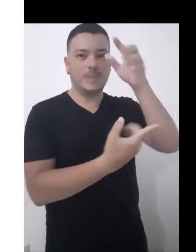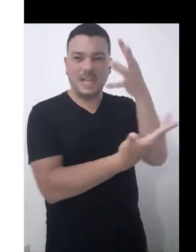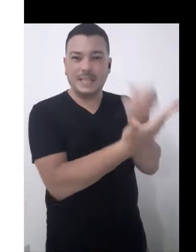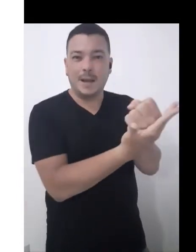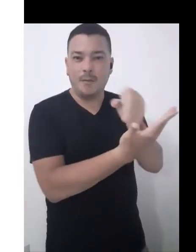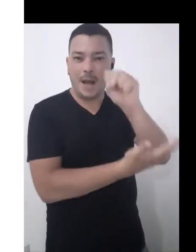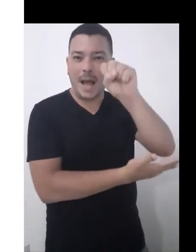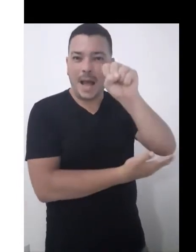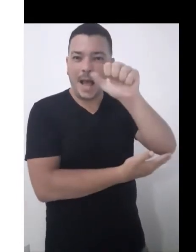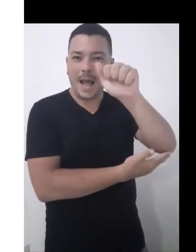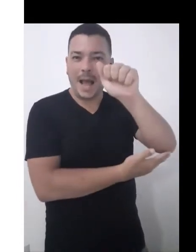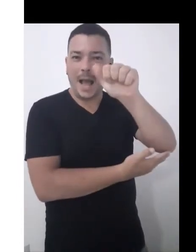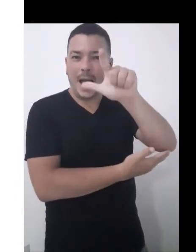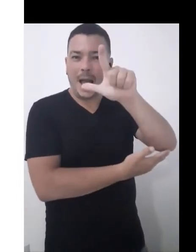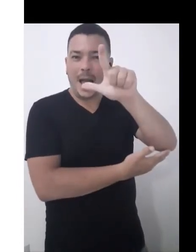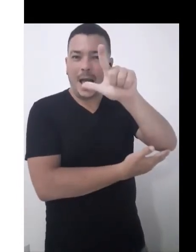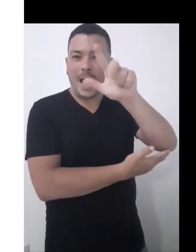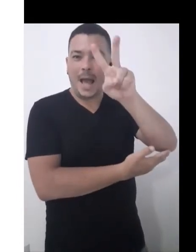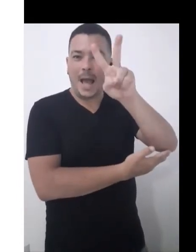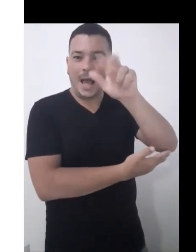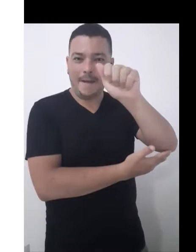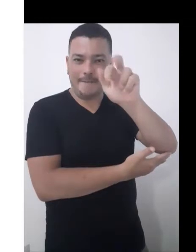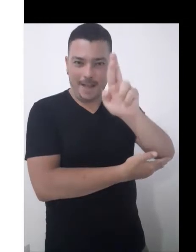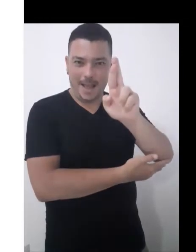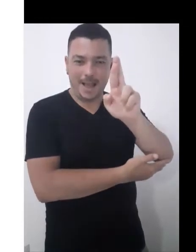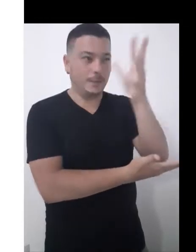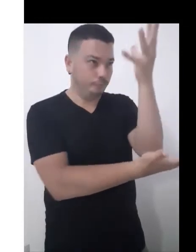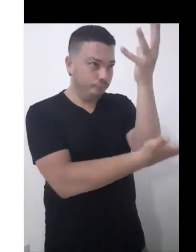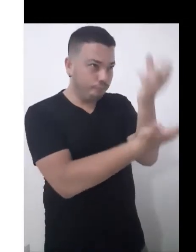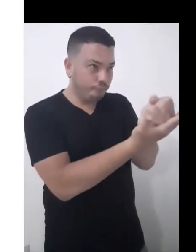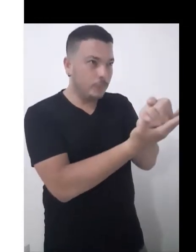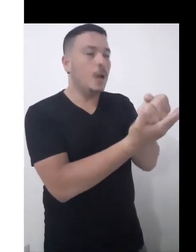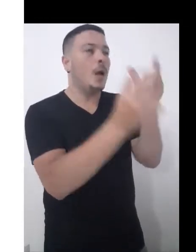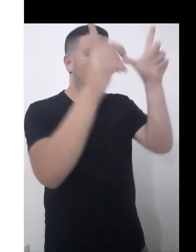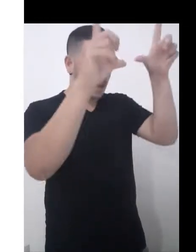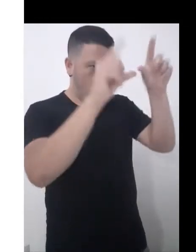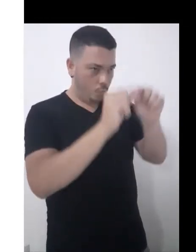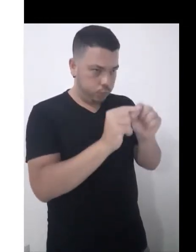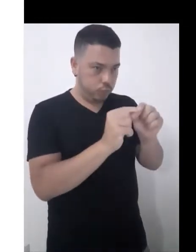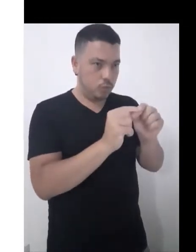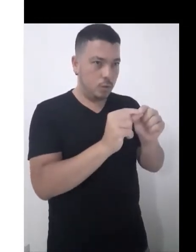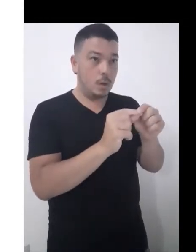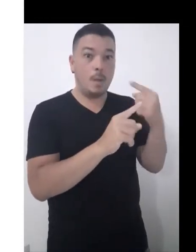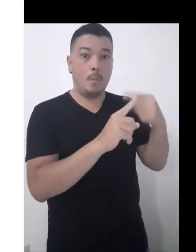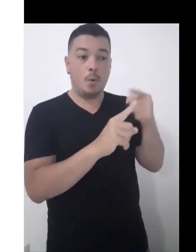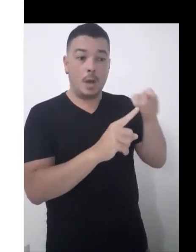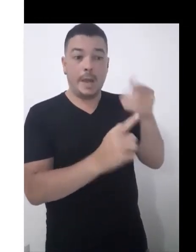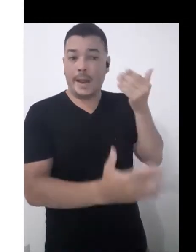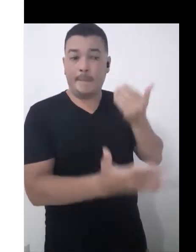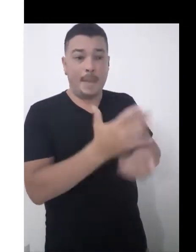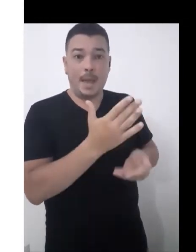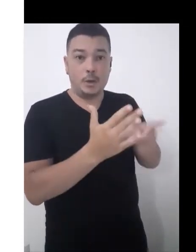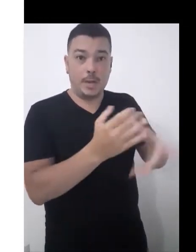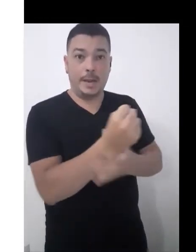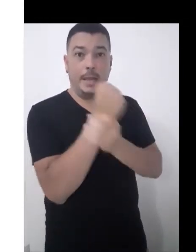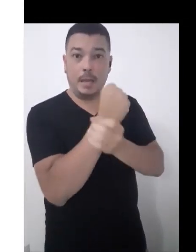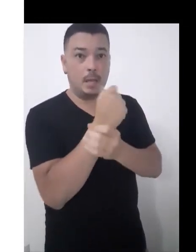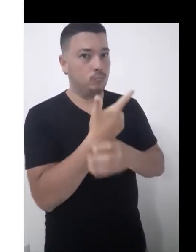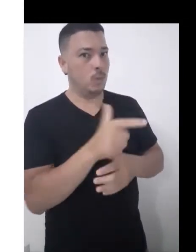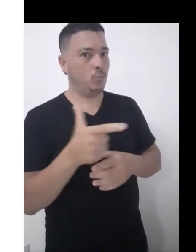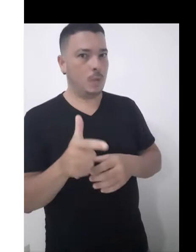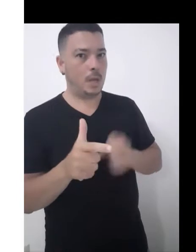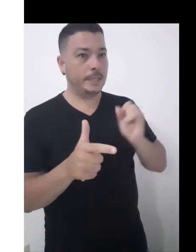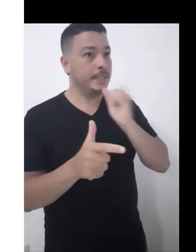aleatoriamente qualquer posição dela, eu posso escolher, e ela não é uma memória fixa, é uma memória volátil. Ela perde os dados depois que